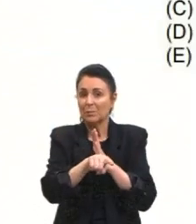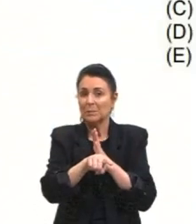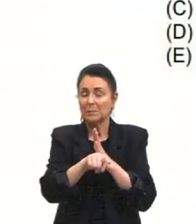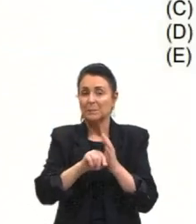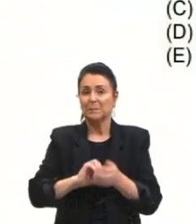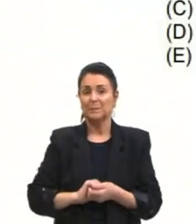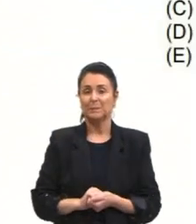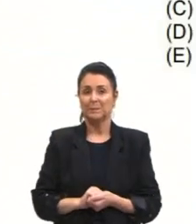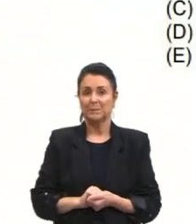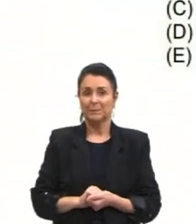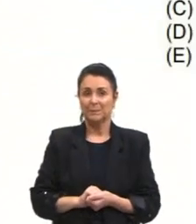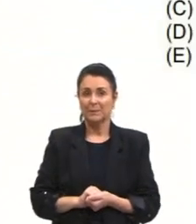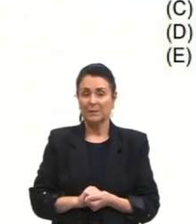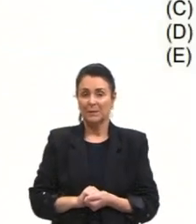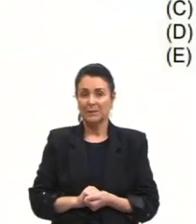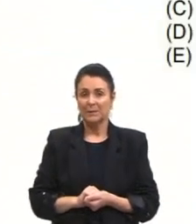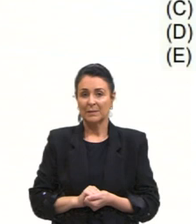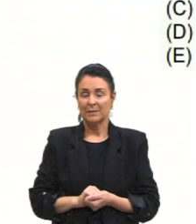finalizar.